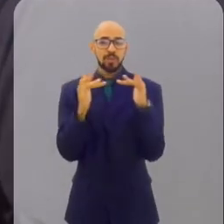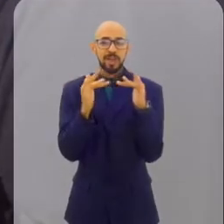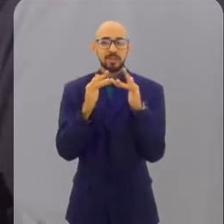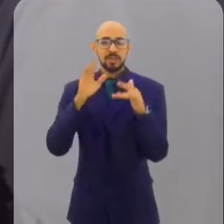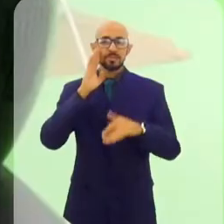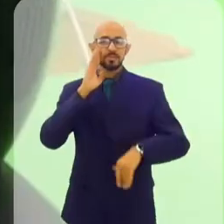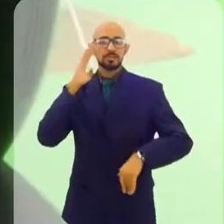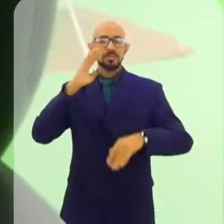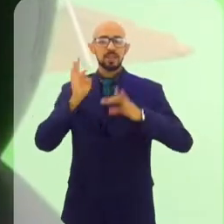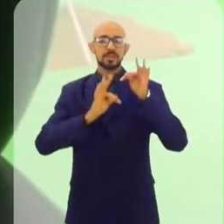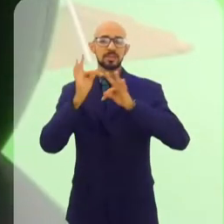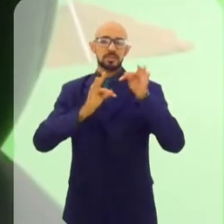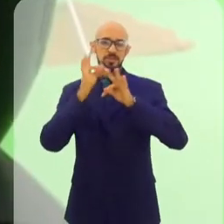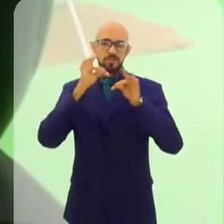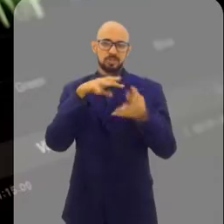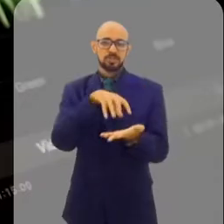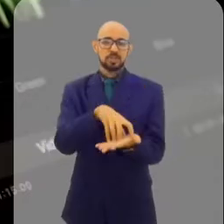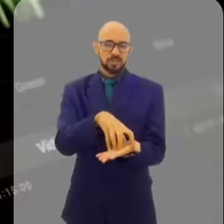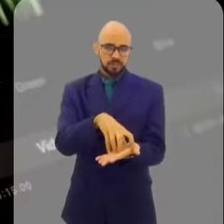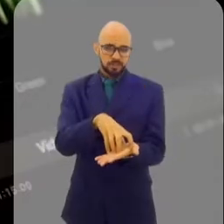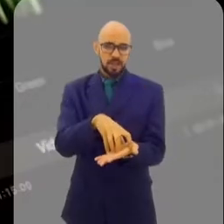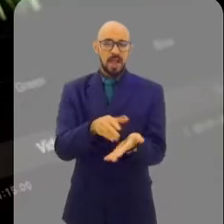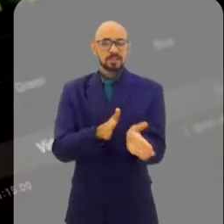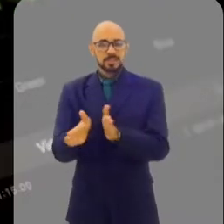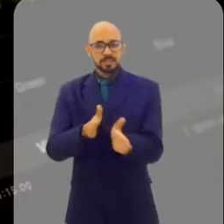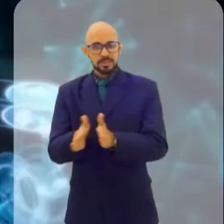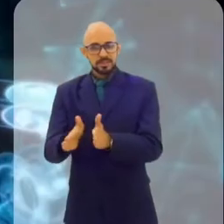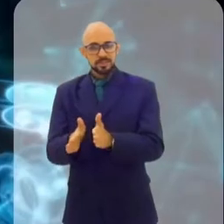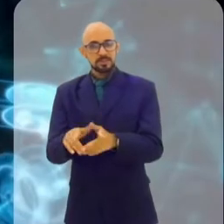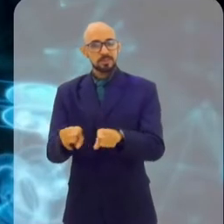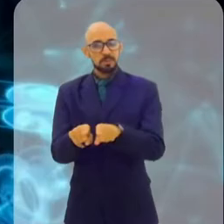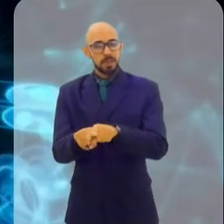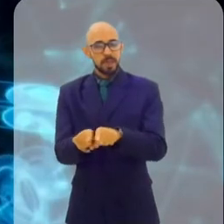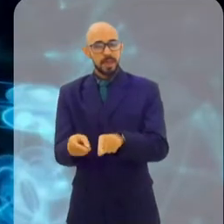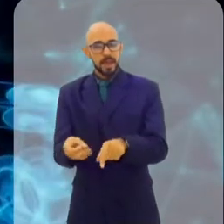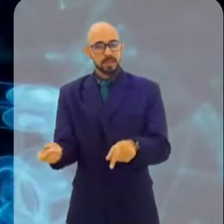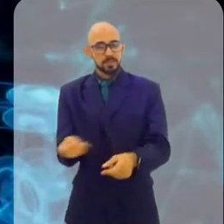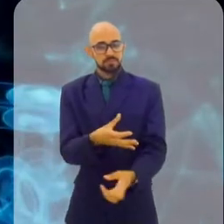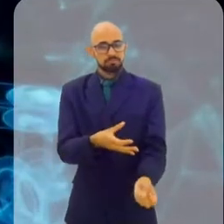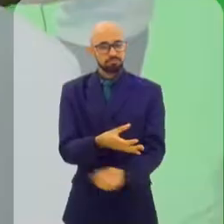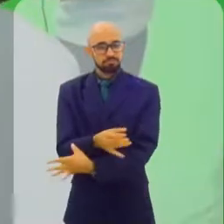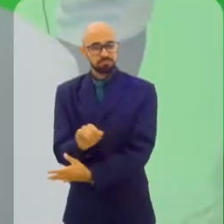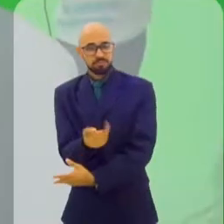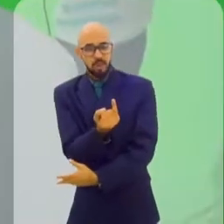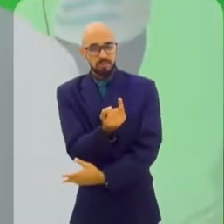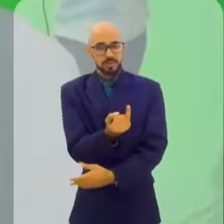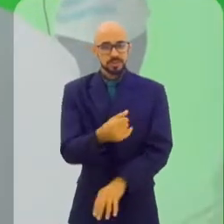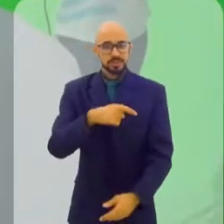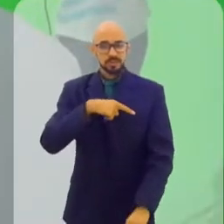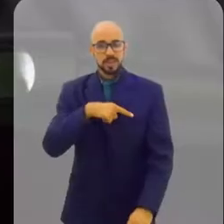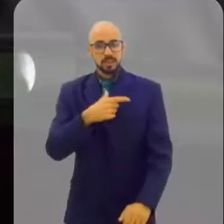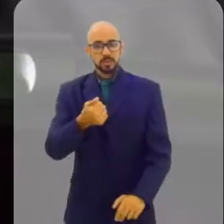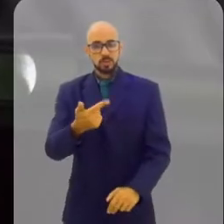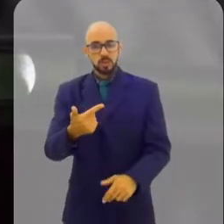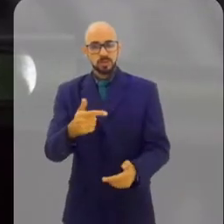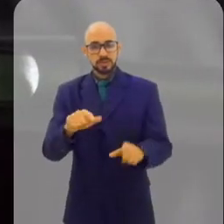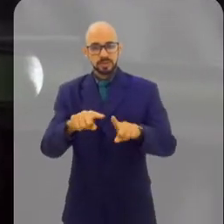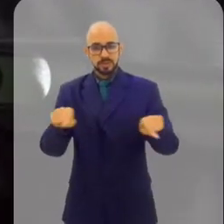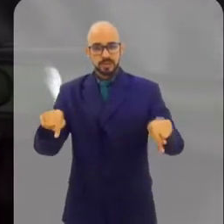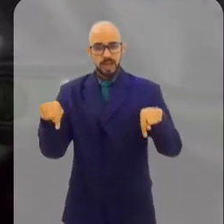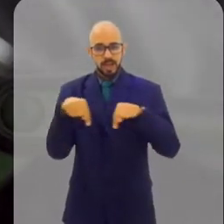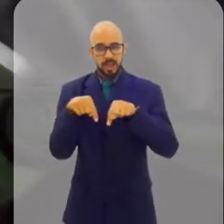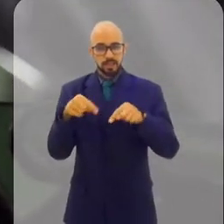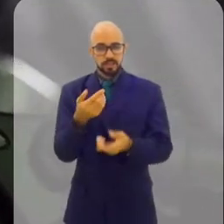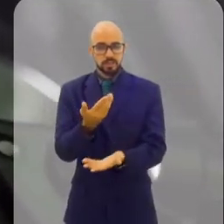principais tecnologias do setor, das acessíveis às mais inovadoras. São 12 salas de aula, além